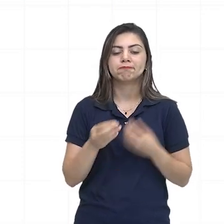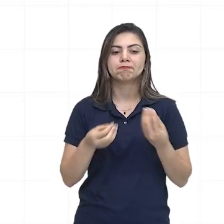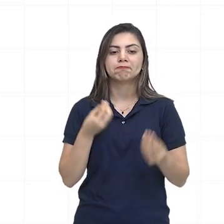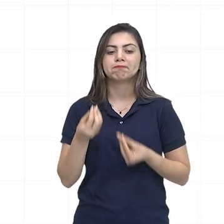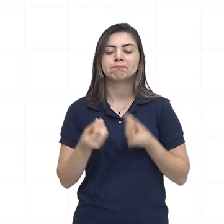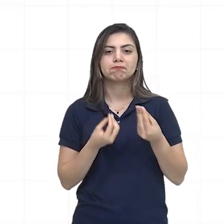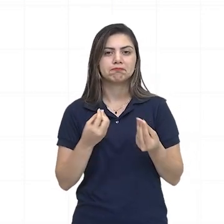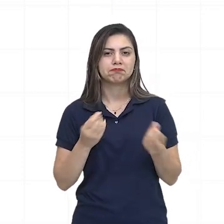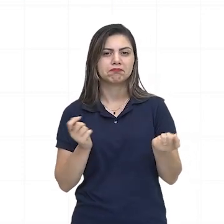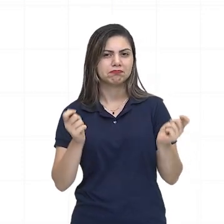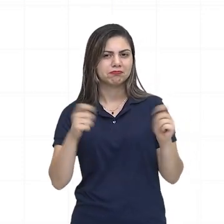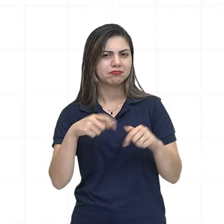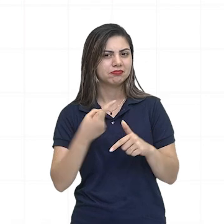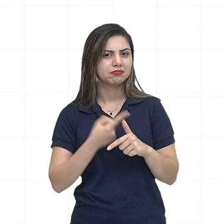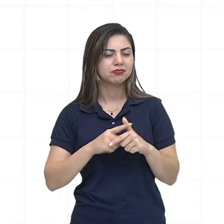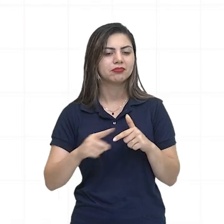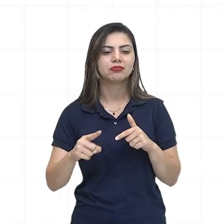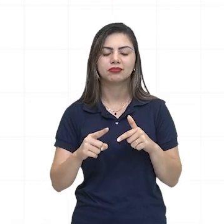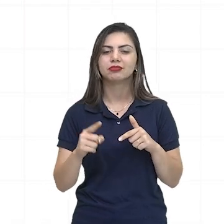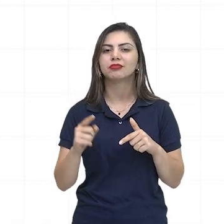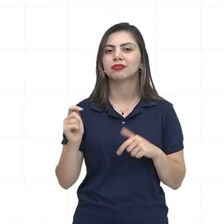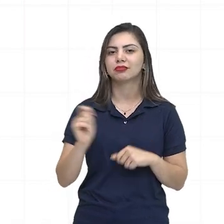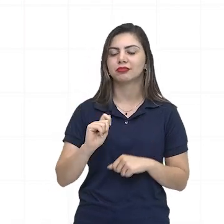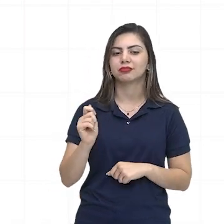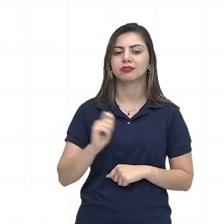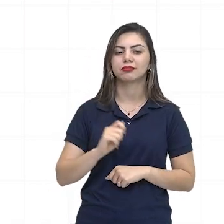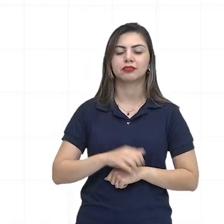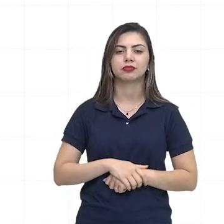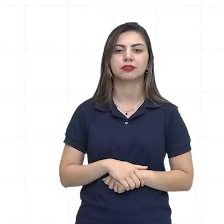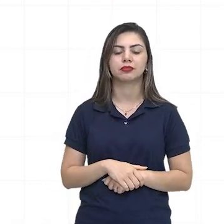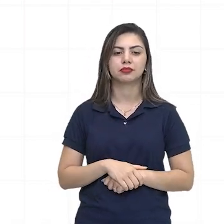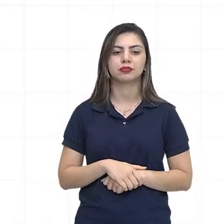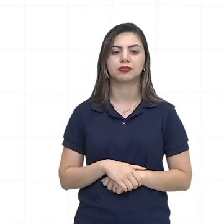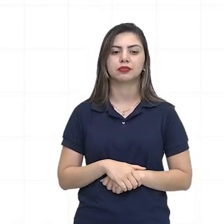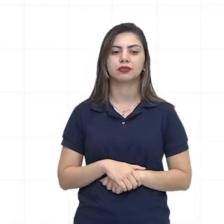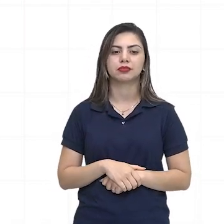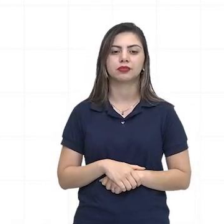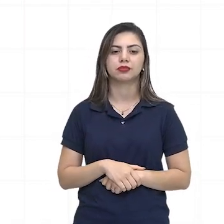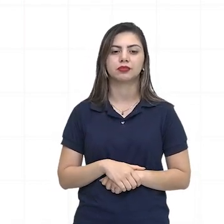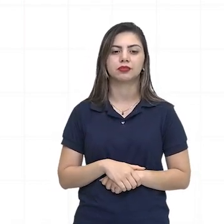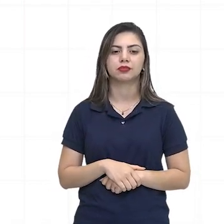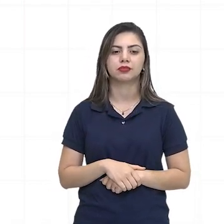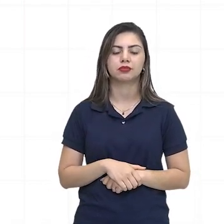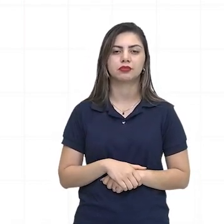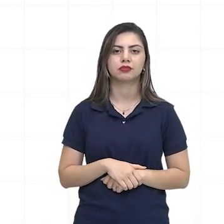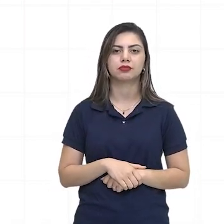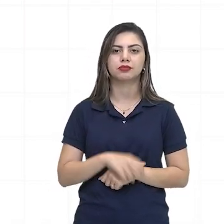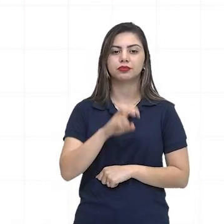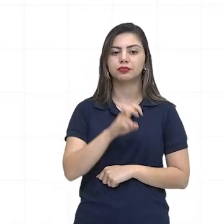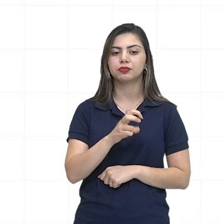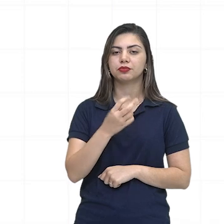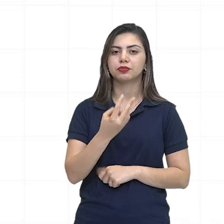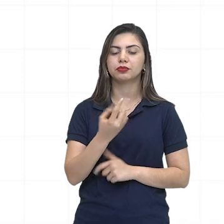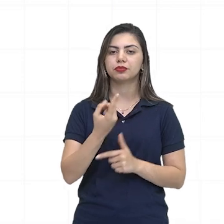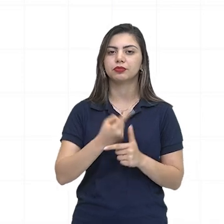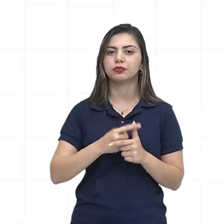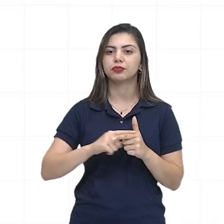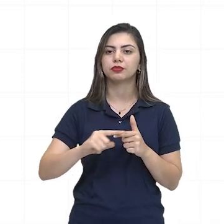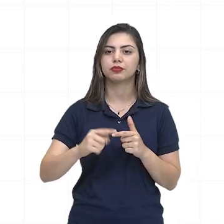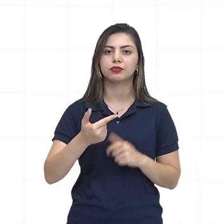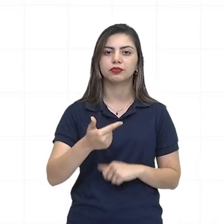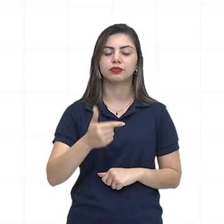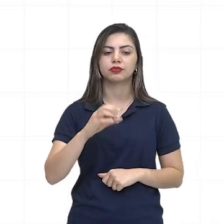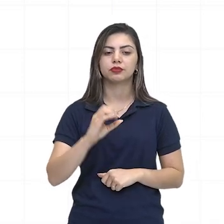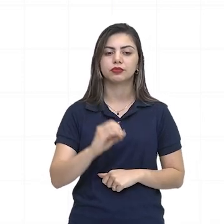divide 52 por 20? Vamos fazer aqui o algoritmo da divisão. 52 dividido por